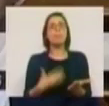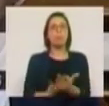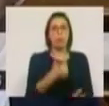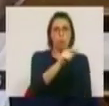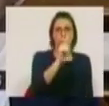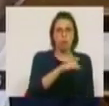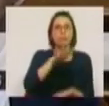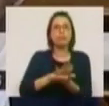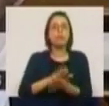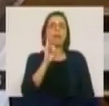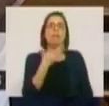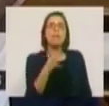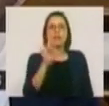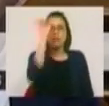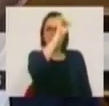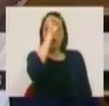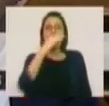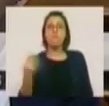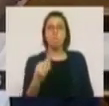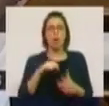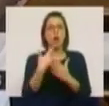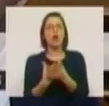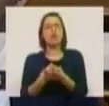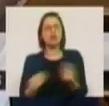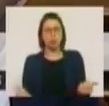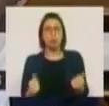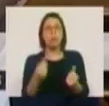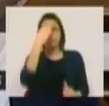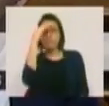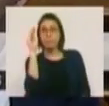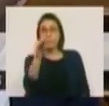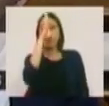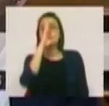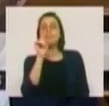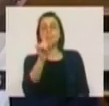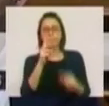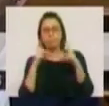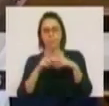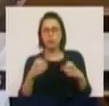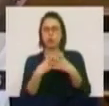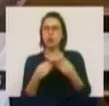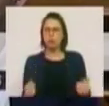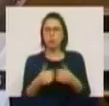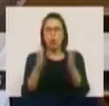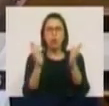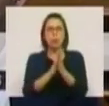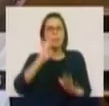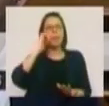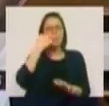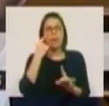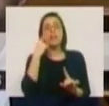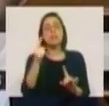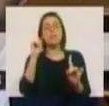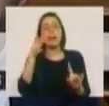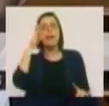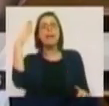Esquerda, e foi publicado no dia 16 de janeiro, uma resolução que recomenda ao Governo encontrar soluções para todos os lesados, em particular